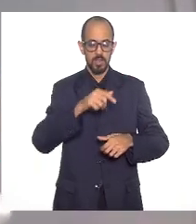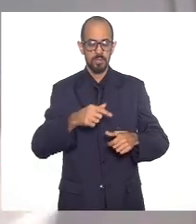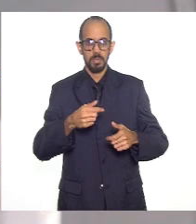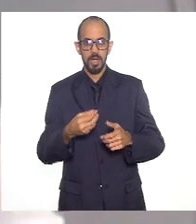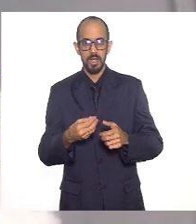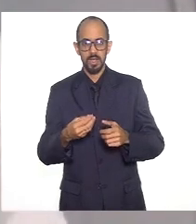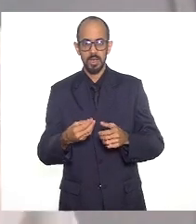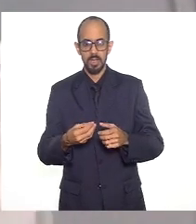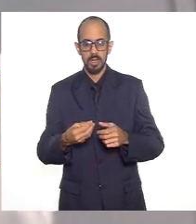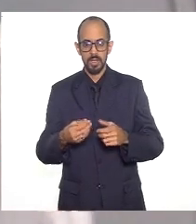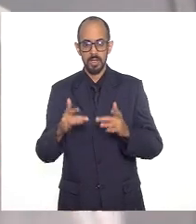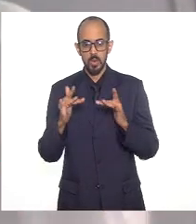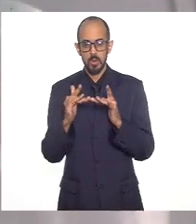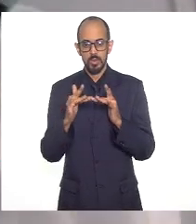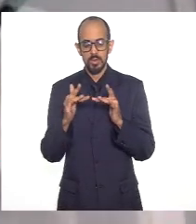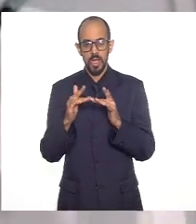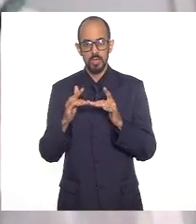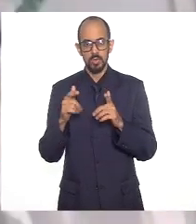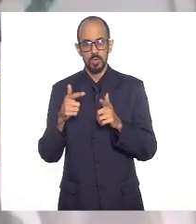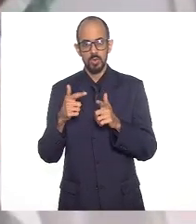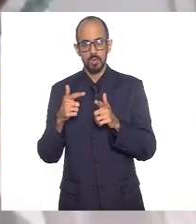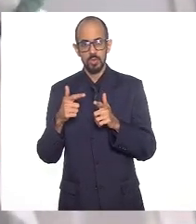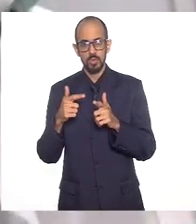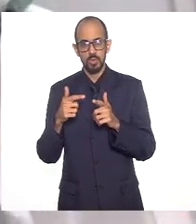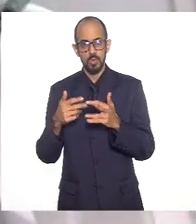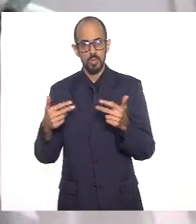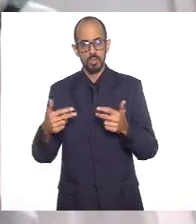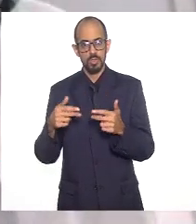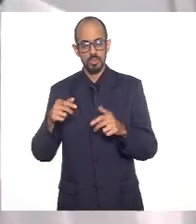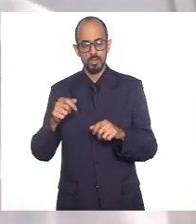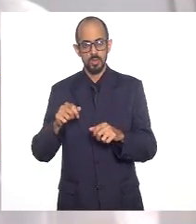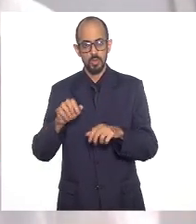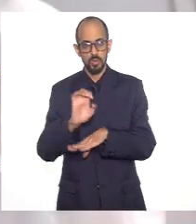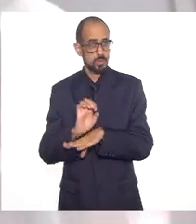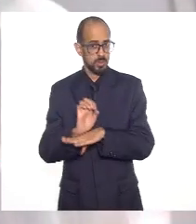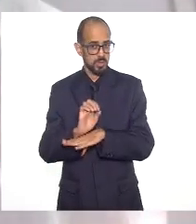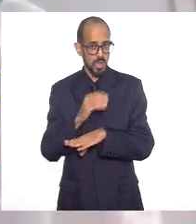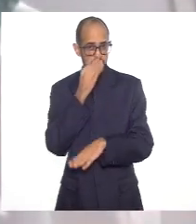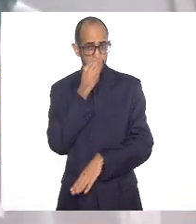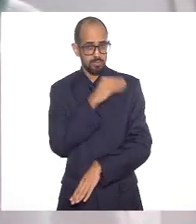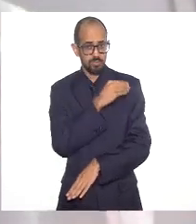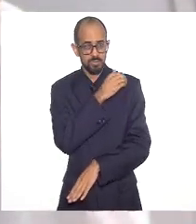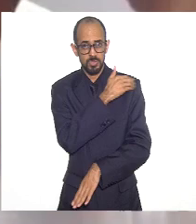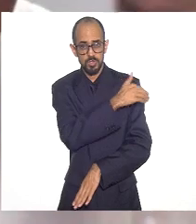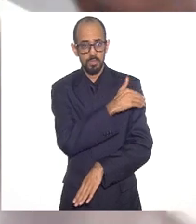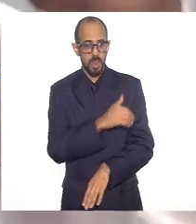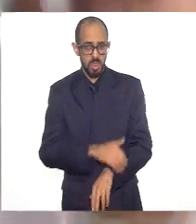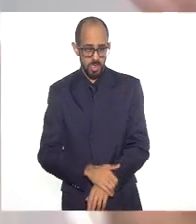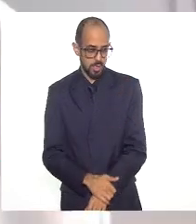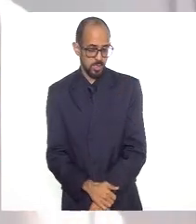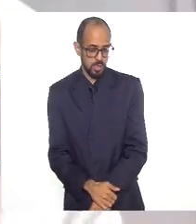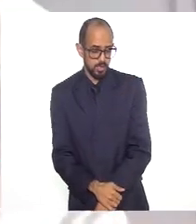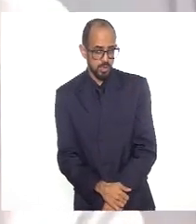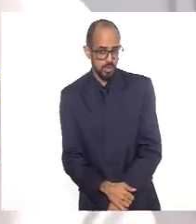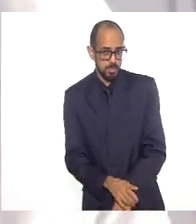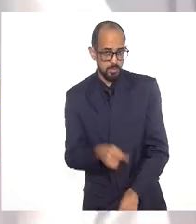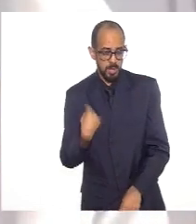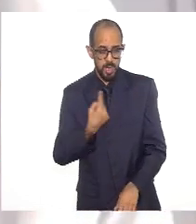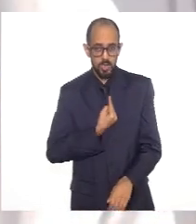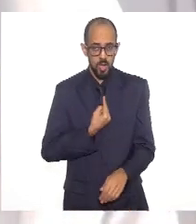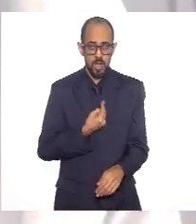que houve uma omissão anterior plena do Estado. Então, para nós é muito temerário essa